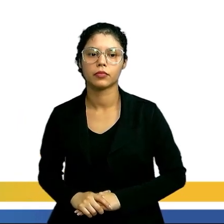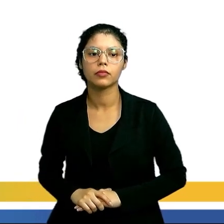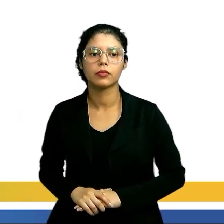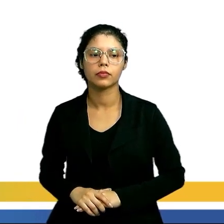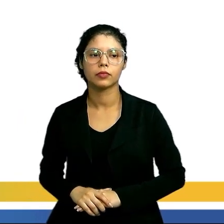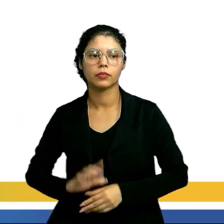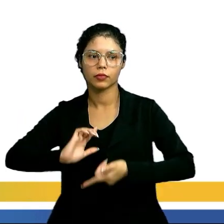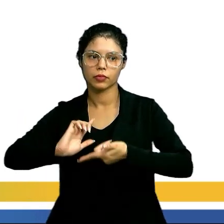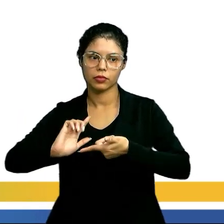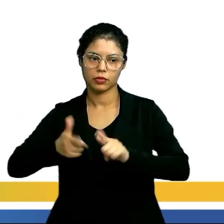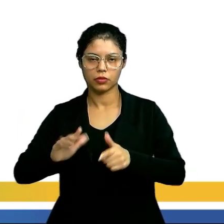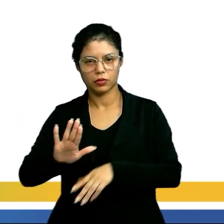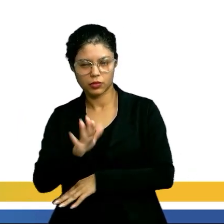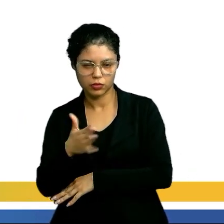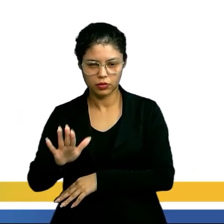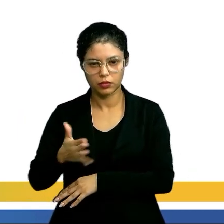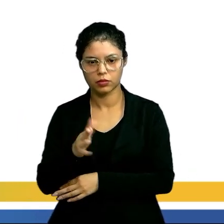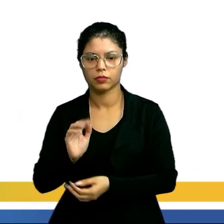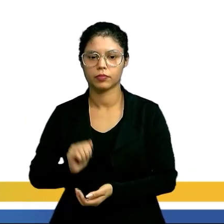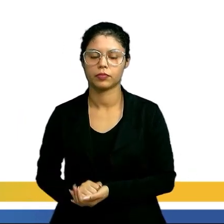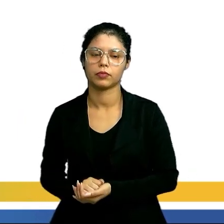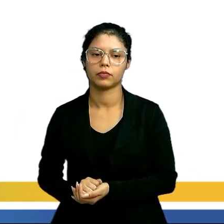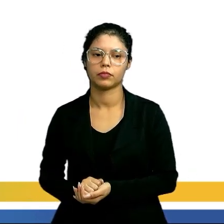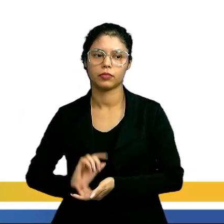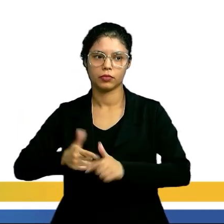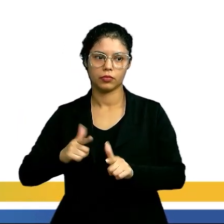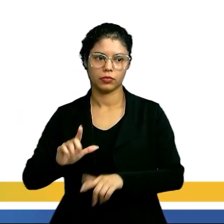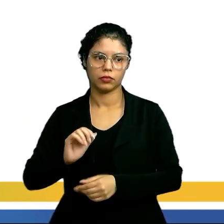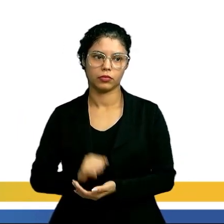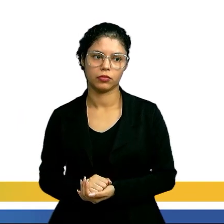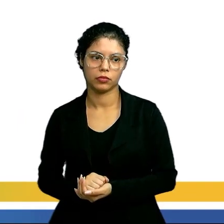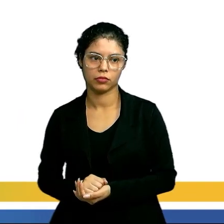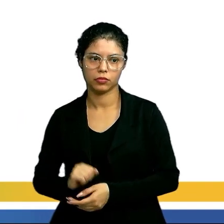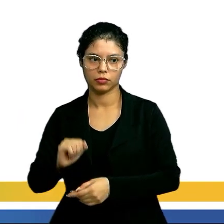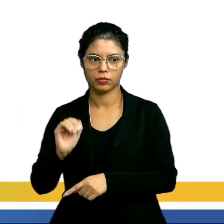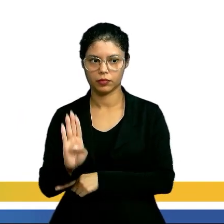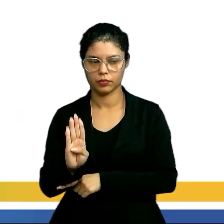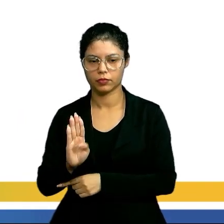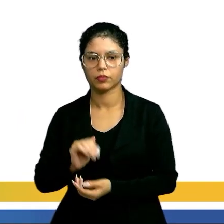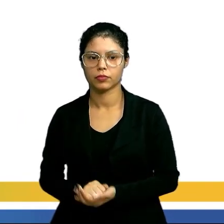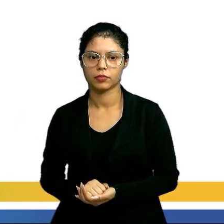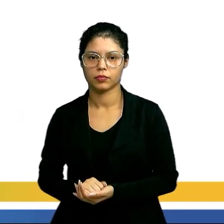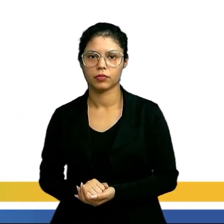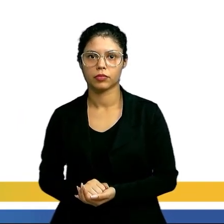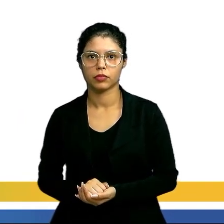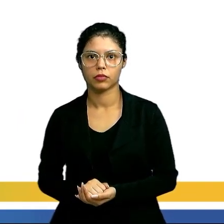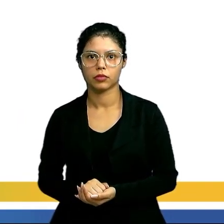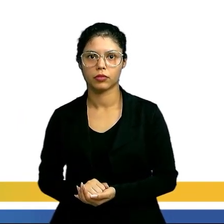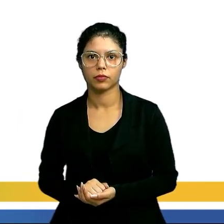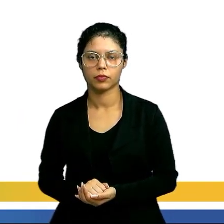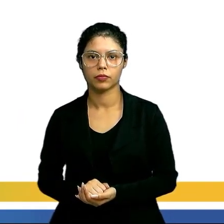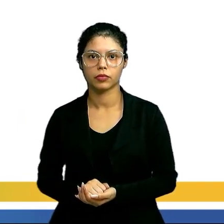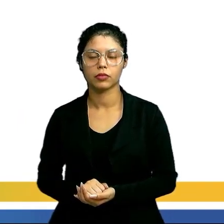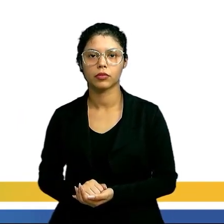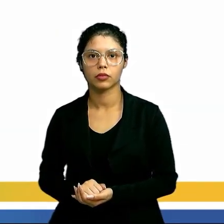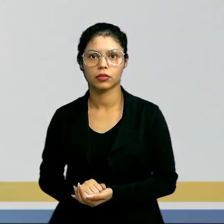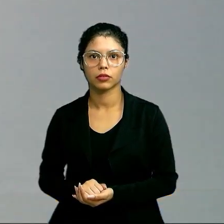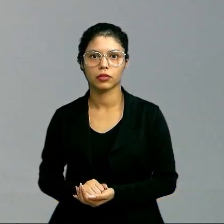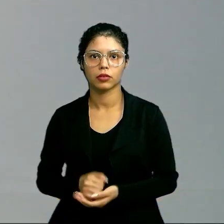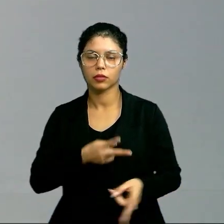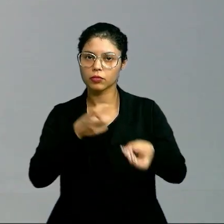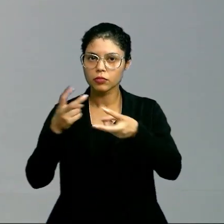alternativa, letra C. Letra D. Química e energia cinética? Obviamente não, seria um dos nossos distratores. Letra